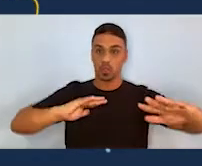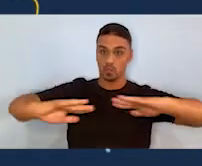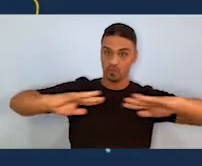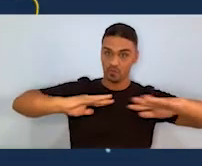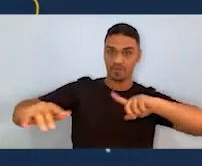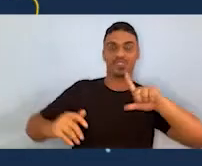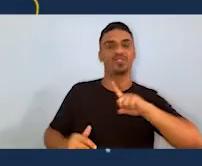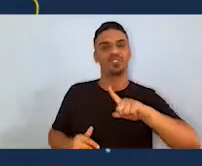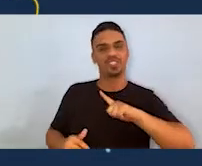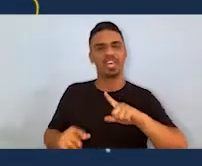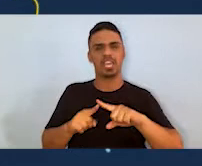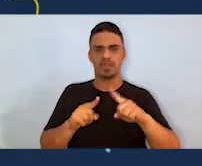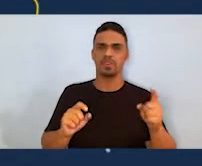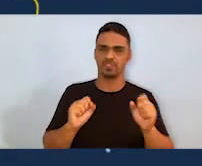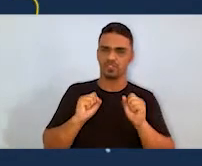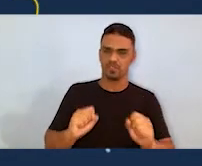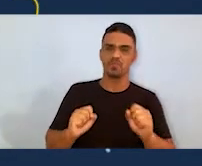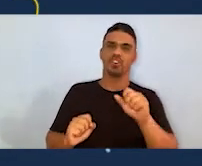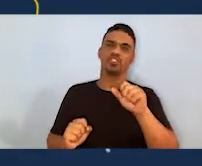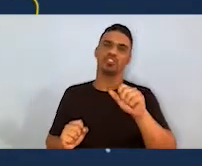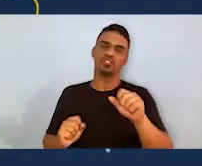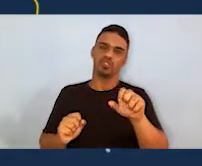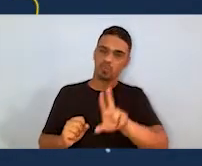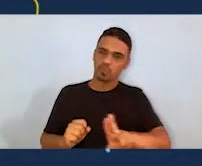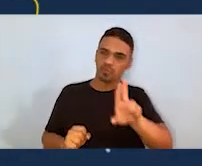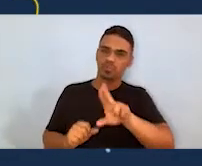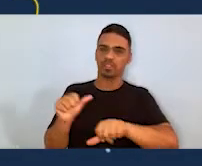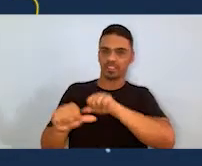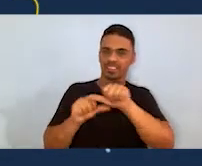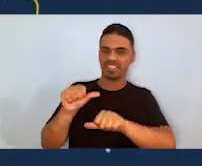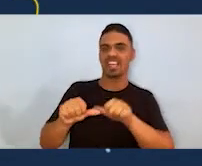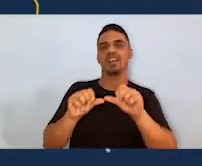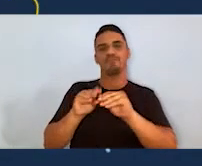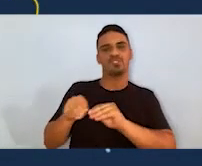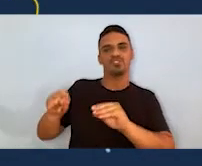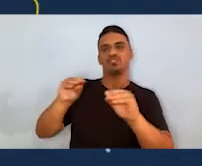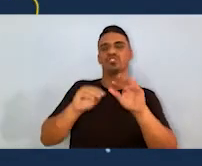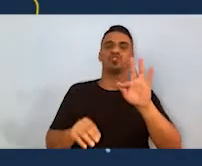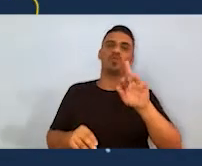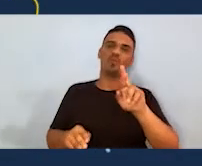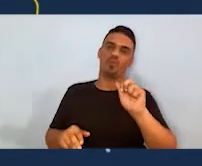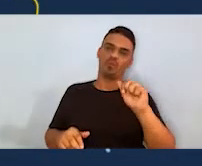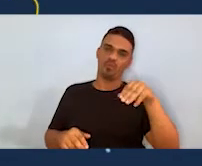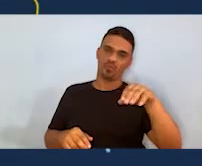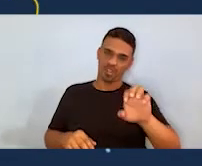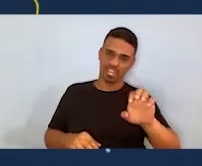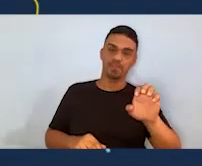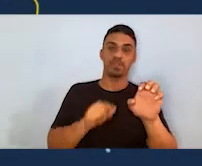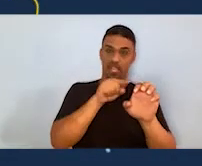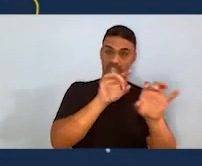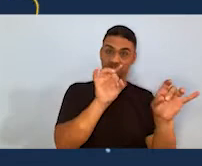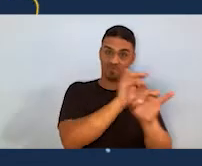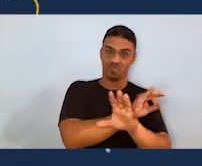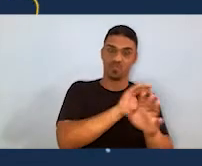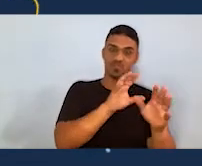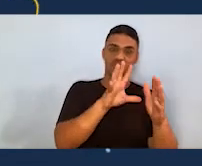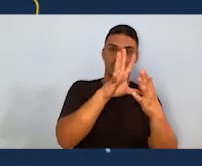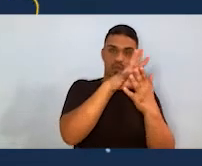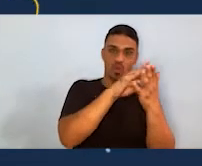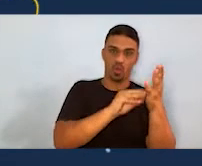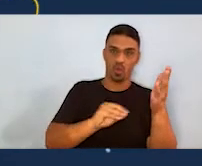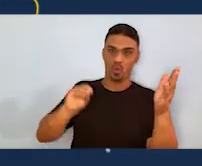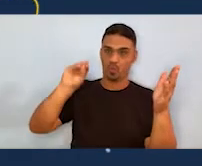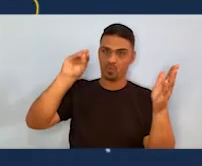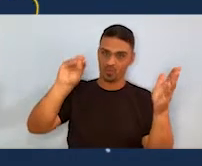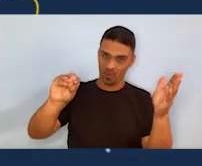você pode editar de um frame para o outro. Então, são as desvantagens de pixel art. Você pegar um frame que já está pronto e usar